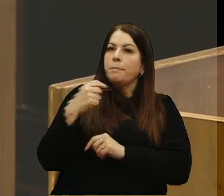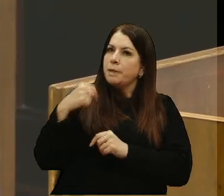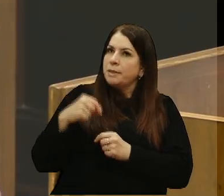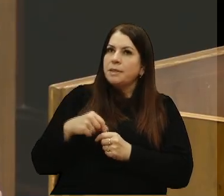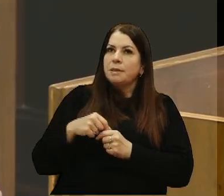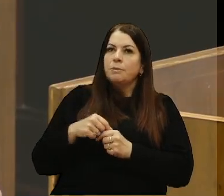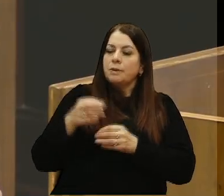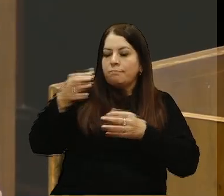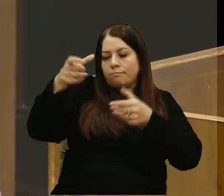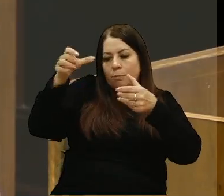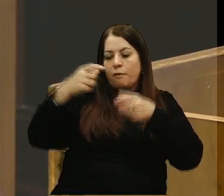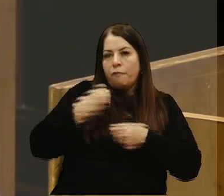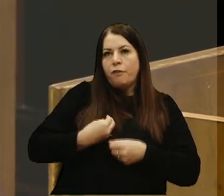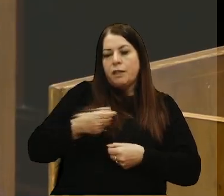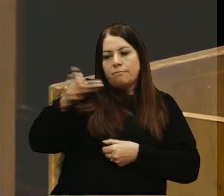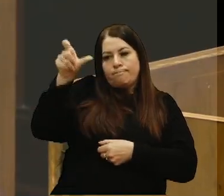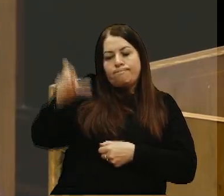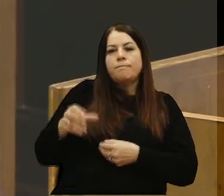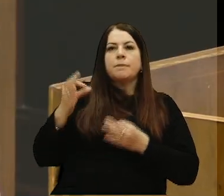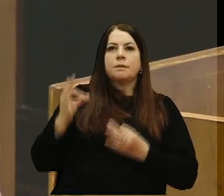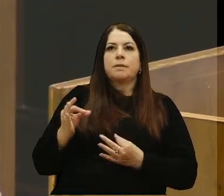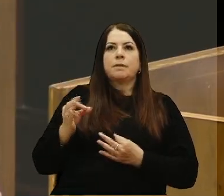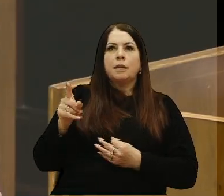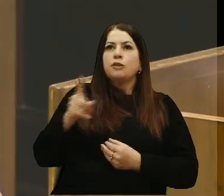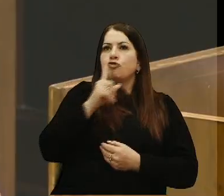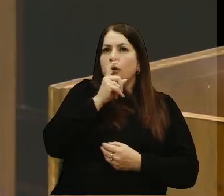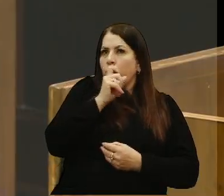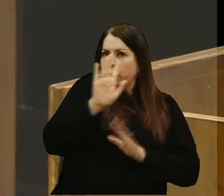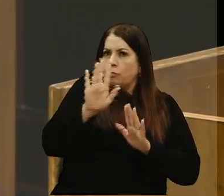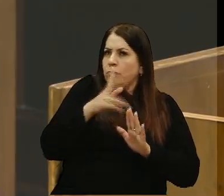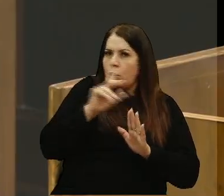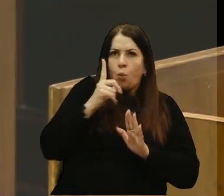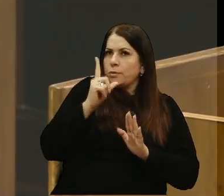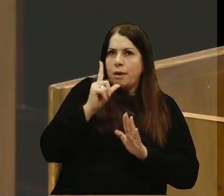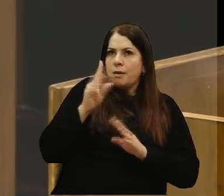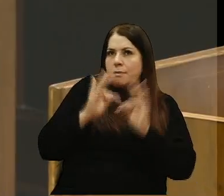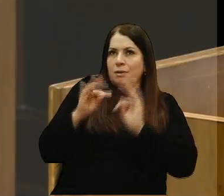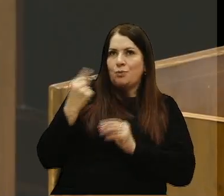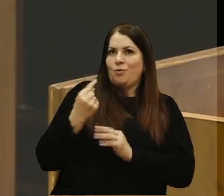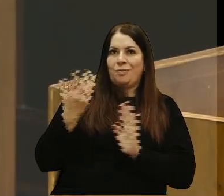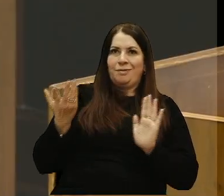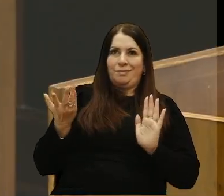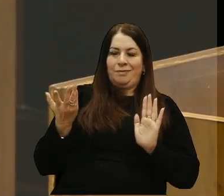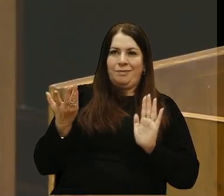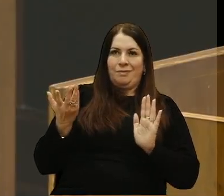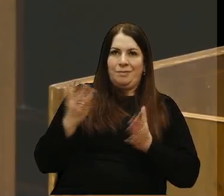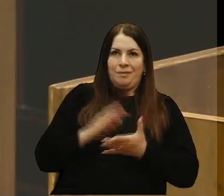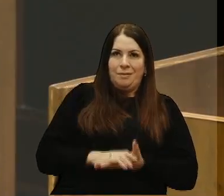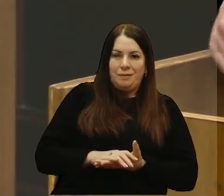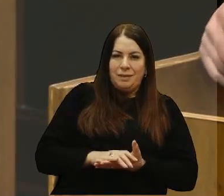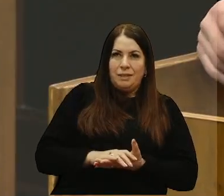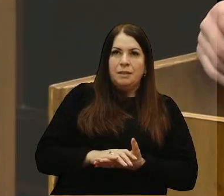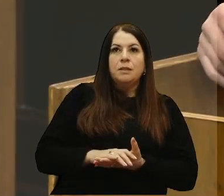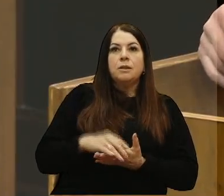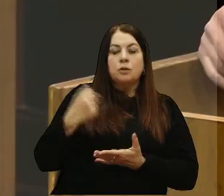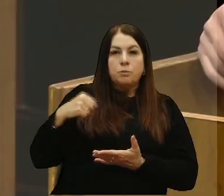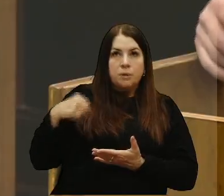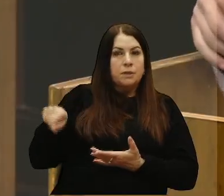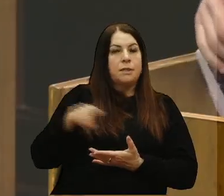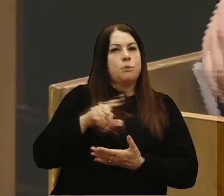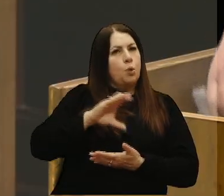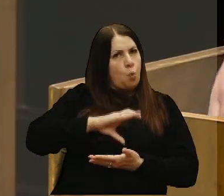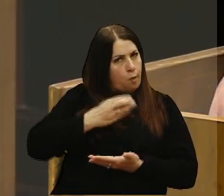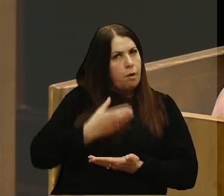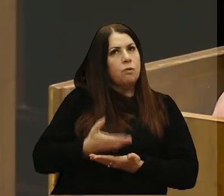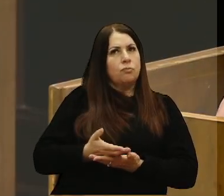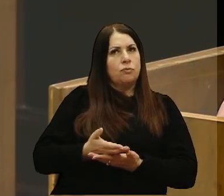dar dignidade para a vida dele. Ele já confessou que ele não consegue se tratar sozinho. Então, nós precisamos ter coragem. E